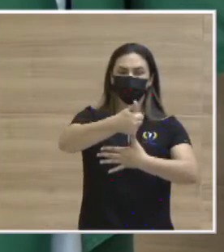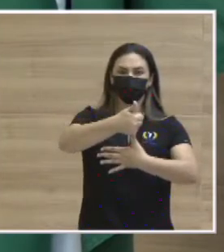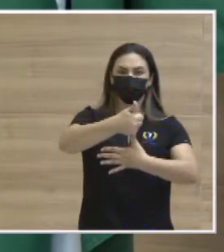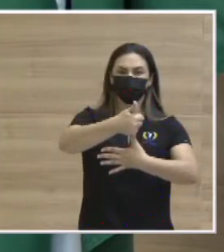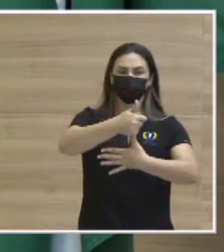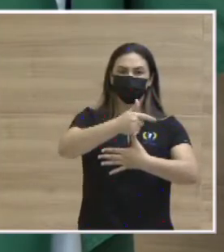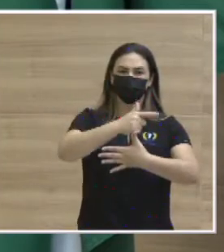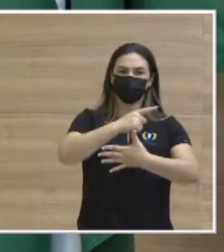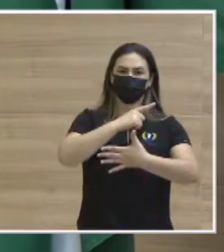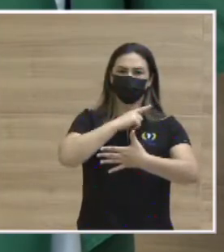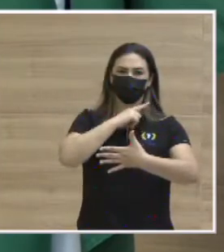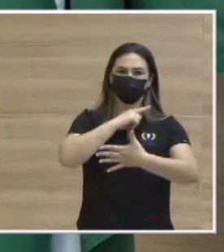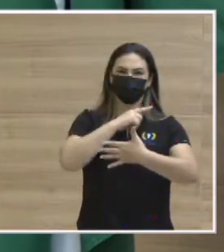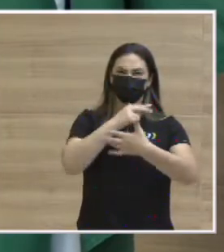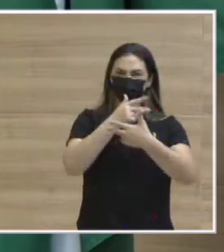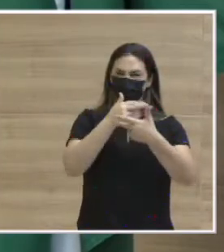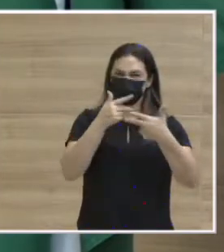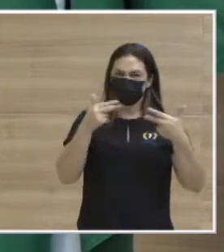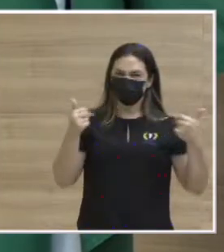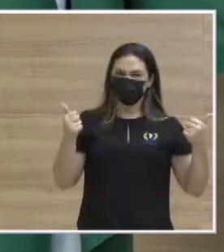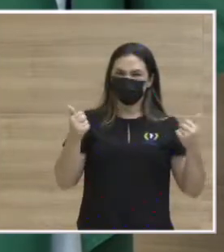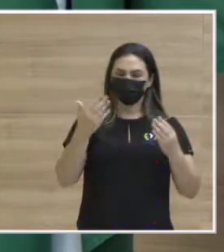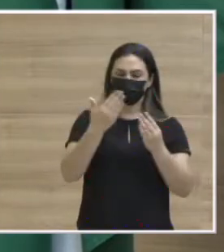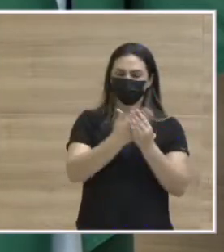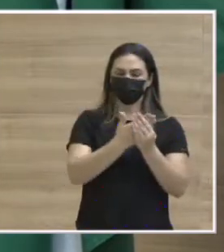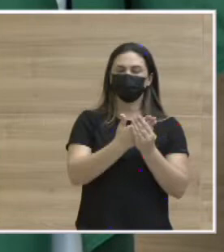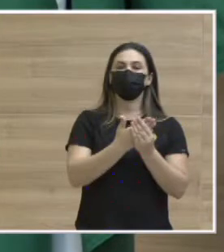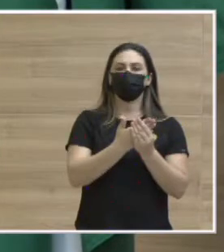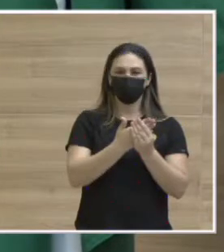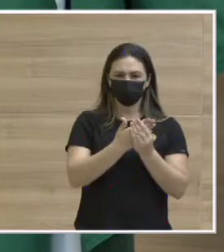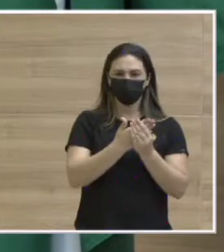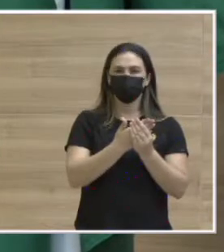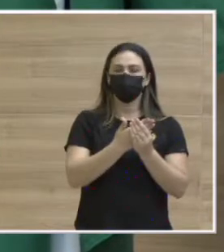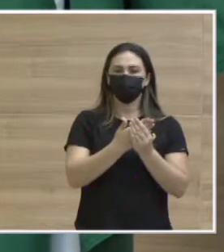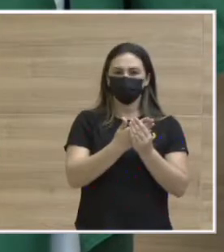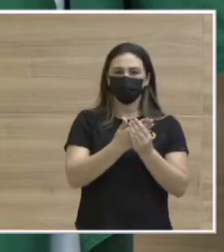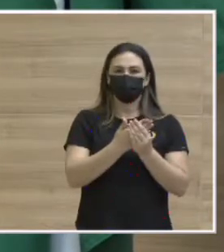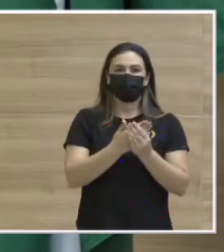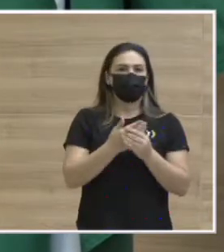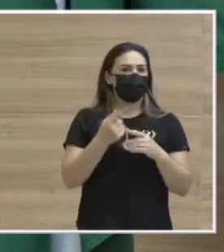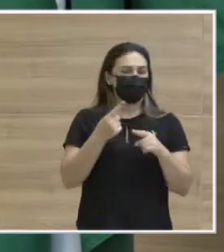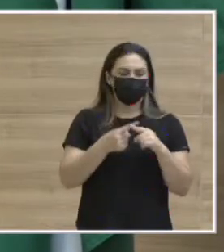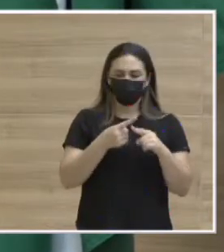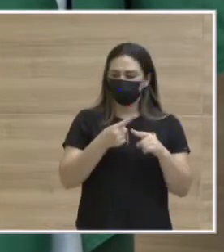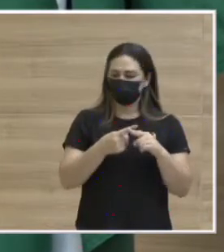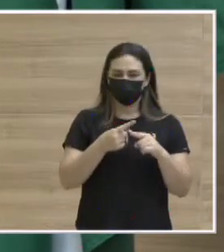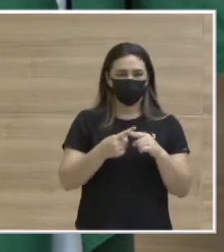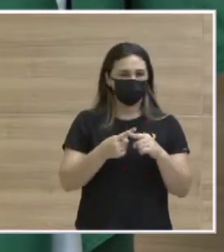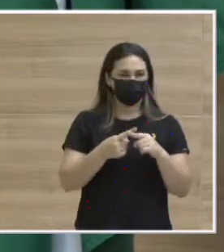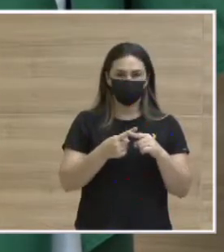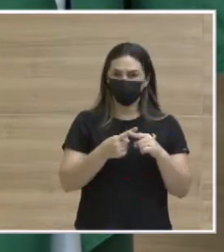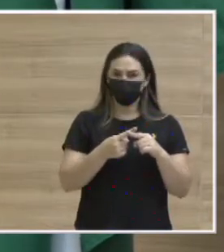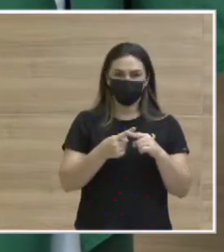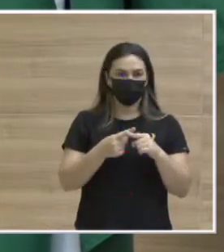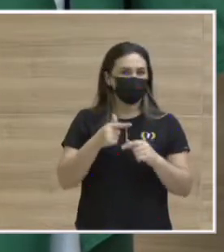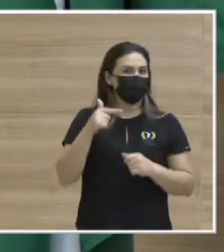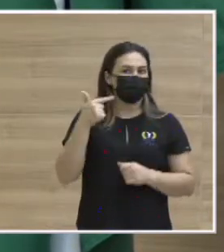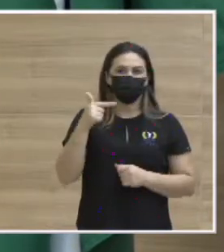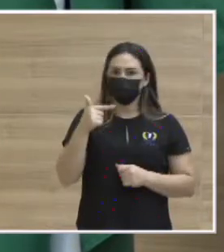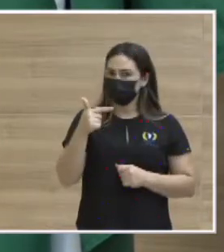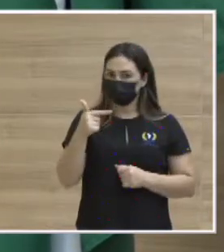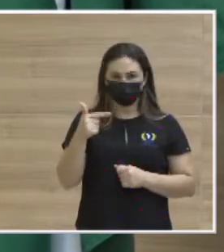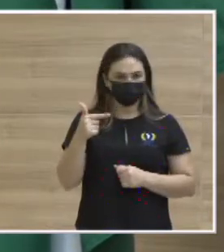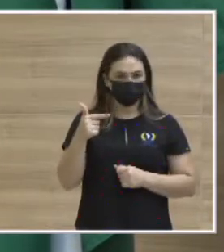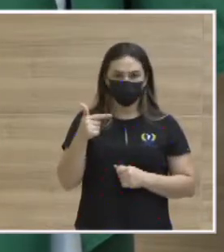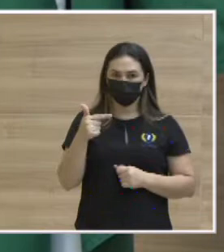uma enxurrada de passivos, processos pela ineficiência, ineficácia e